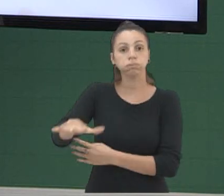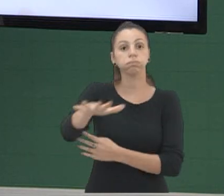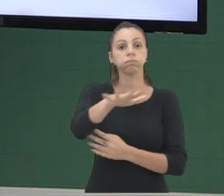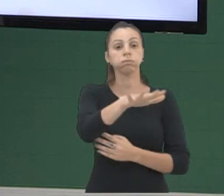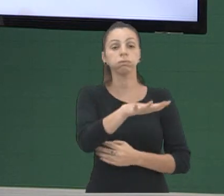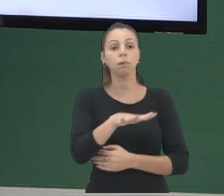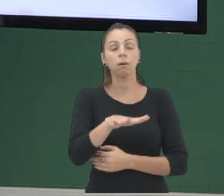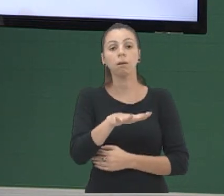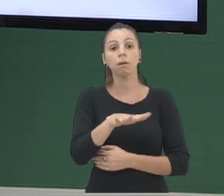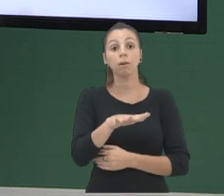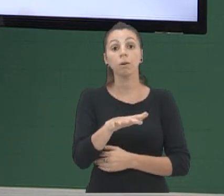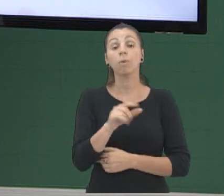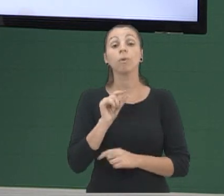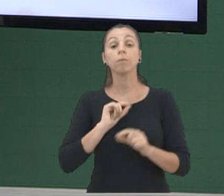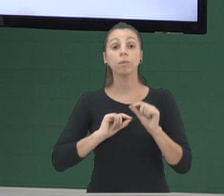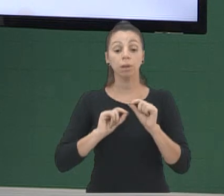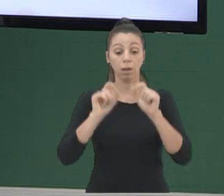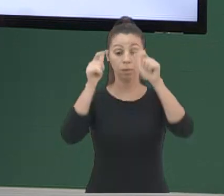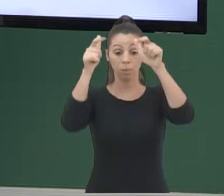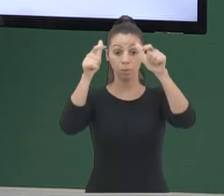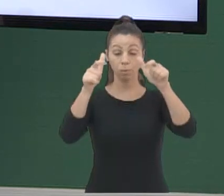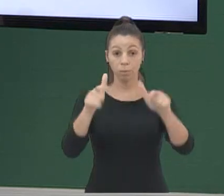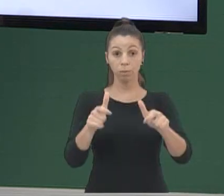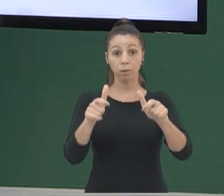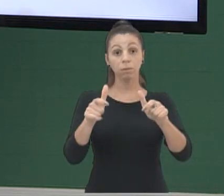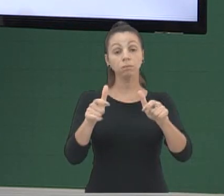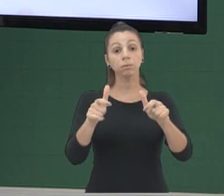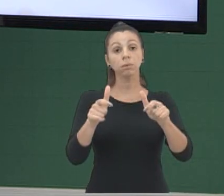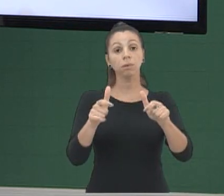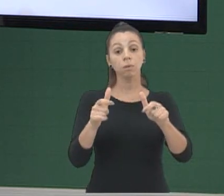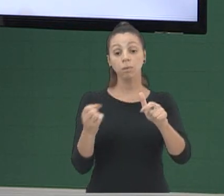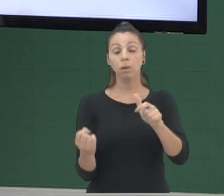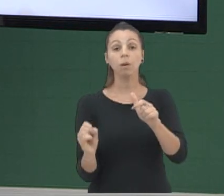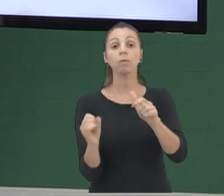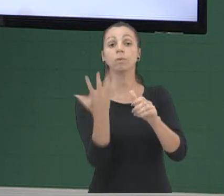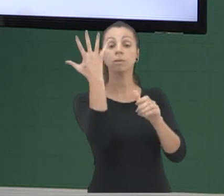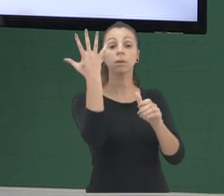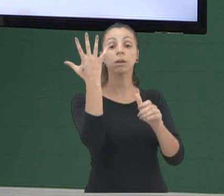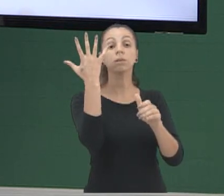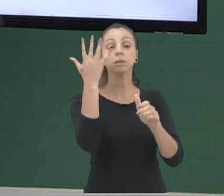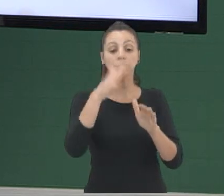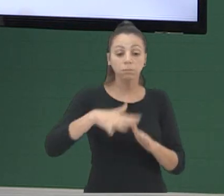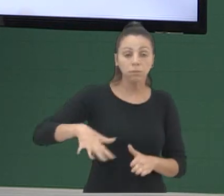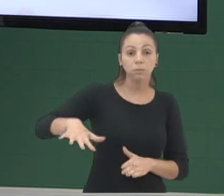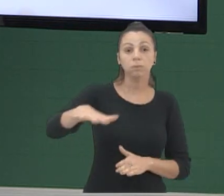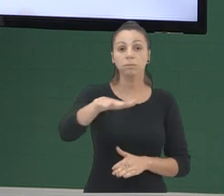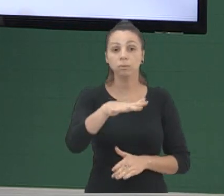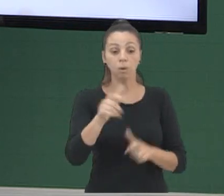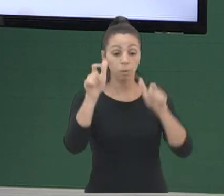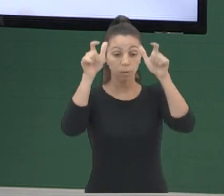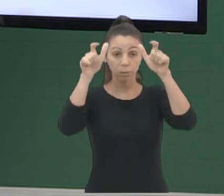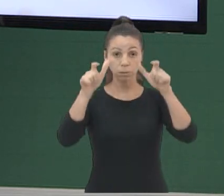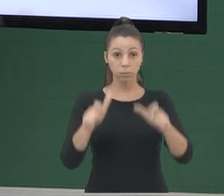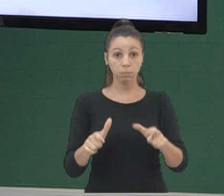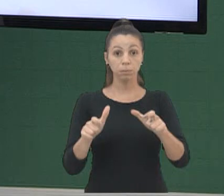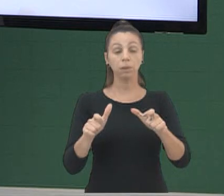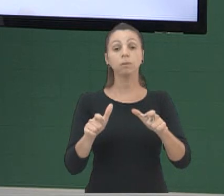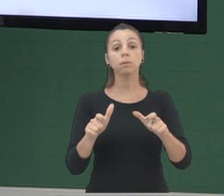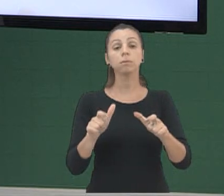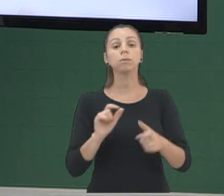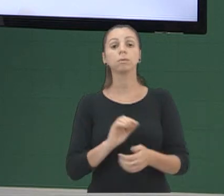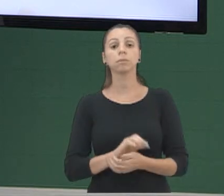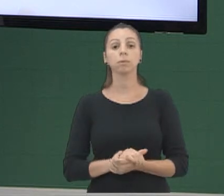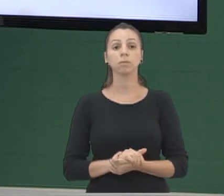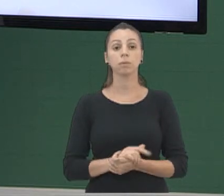é o lugar, seria o ambiente onde aquilo acontece. Com certeza o espaço ficcional, ele